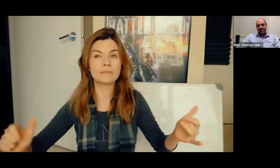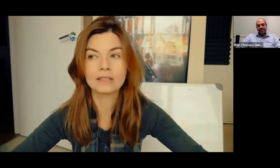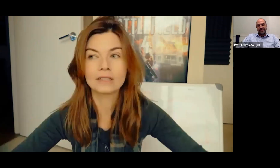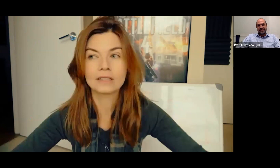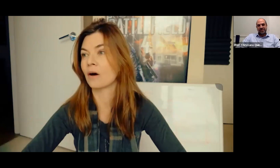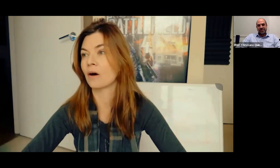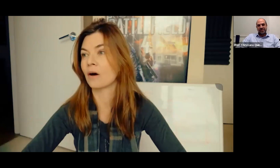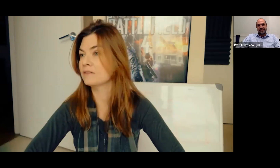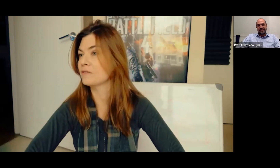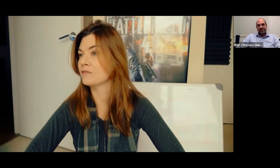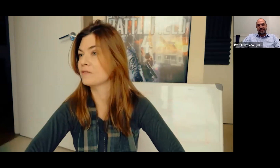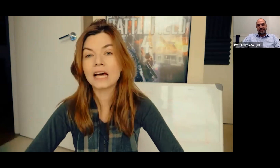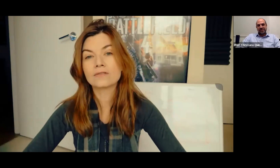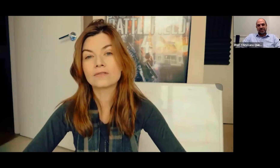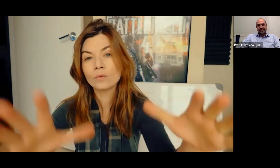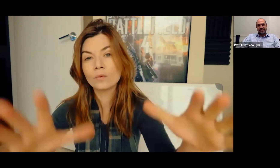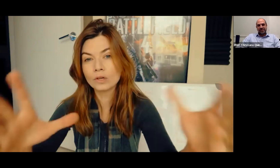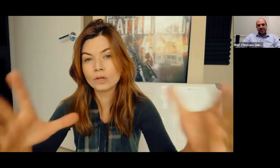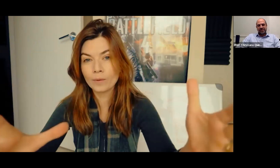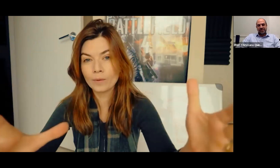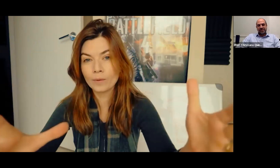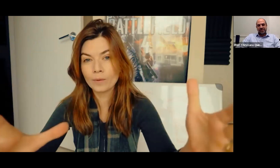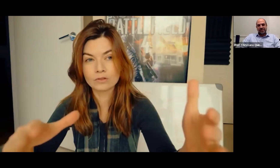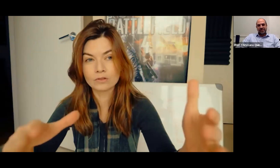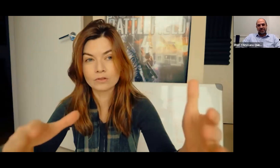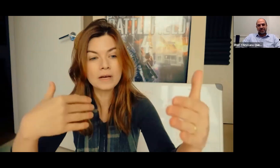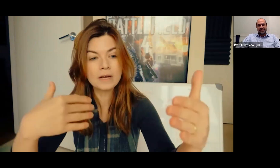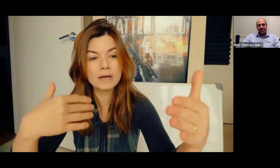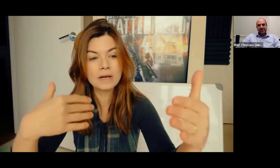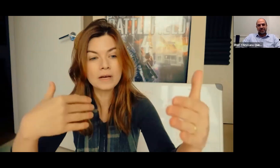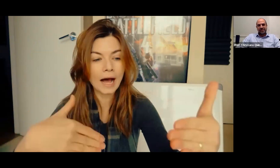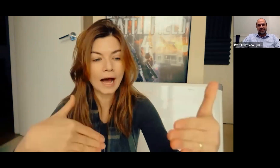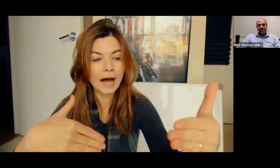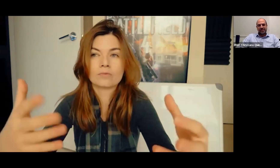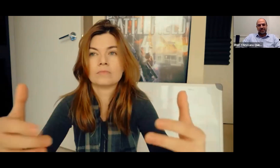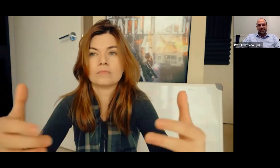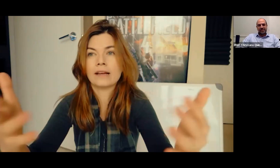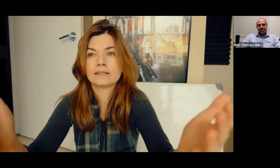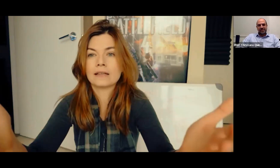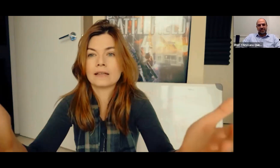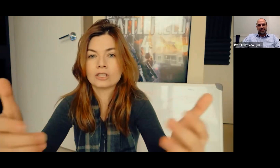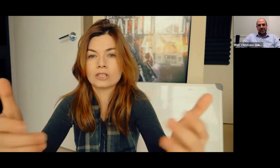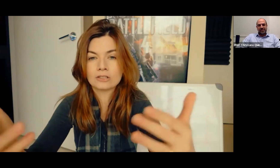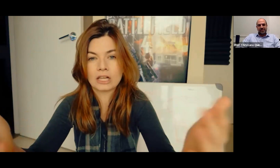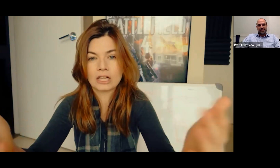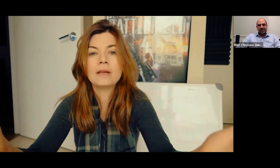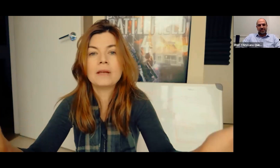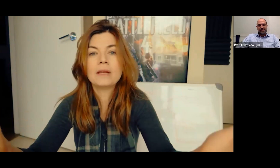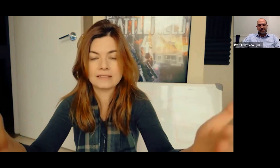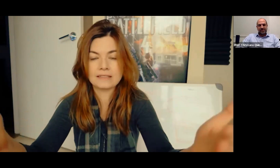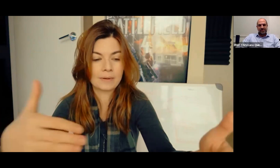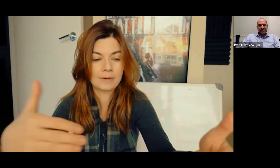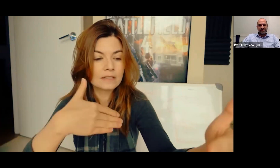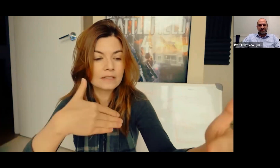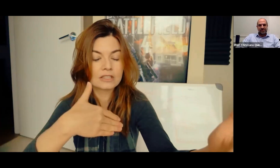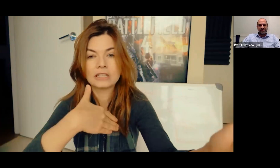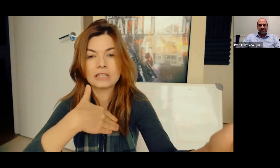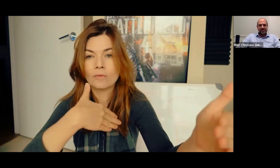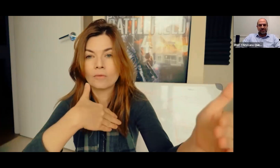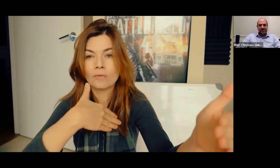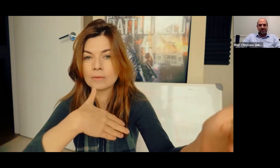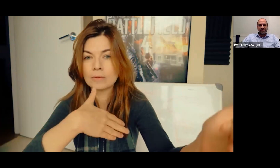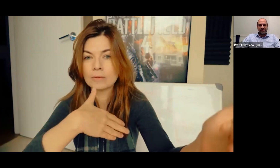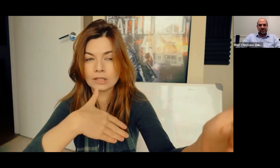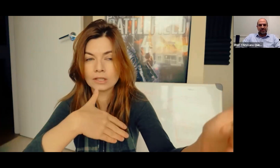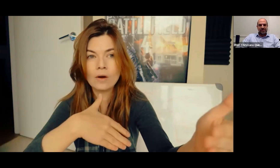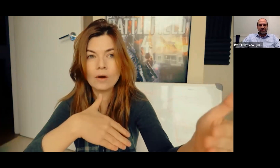protocolo internacional, mas enfim. Os caras vêm com 2 formulários. O primeiro formulário, na área de saúde, é chamado de anamnese, né? Pra saber se você já teve algum